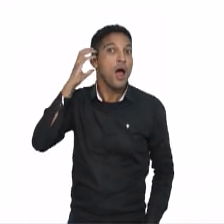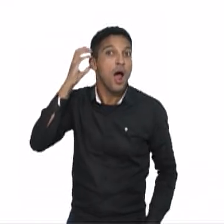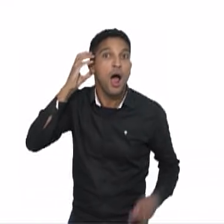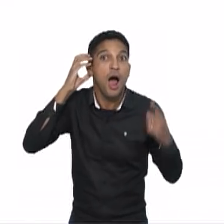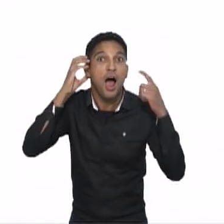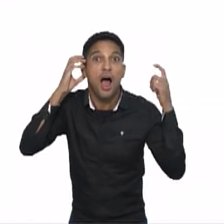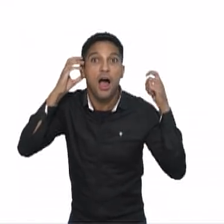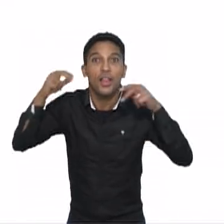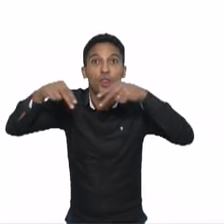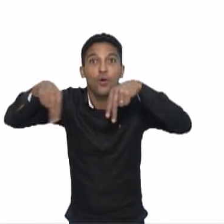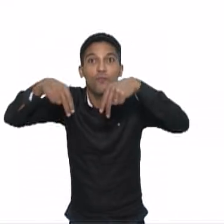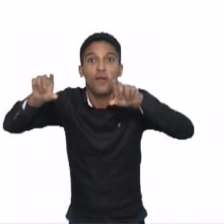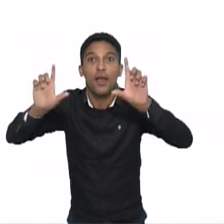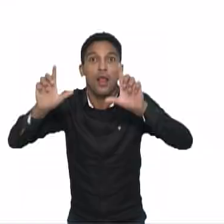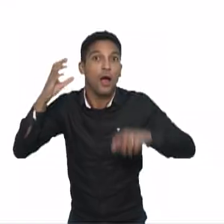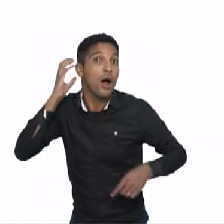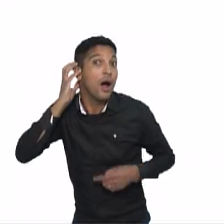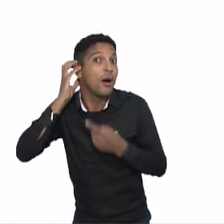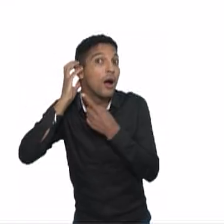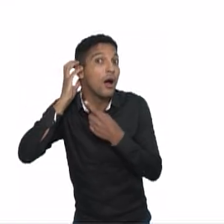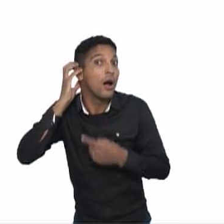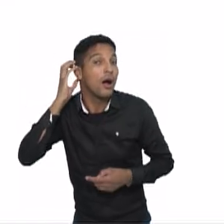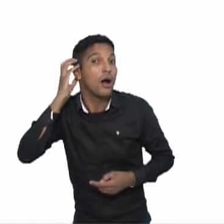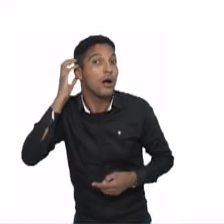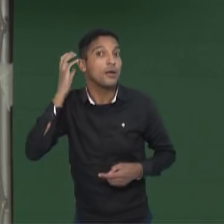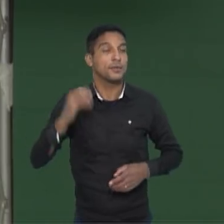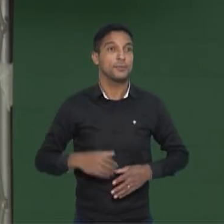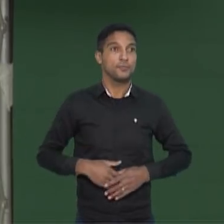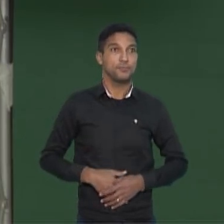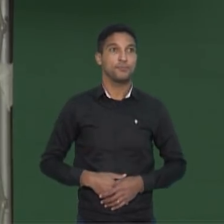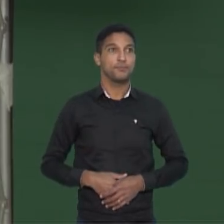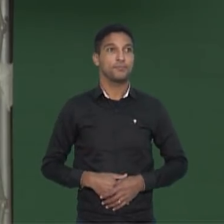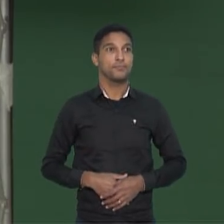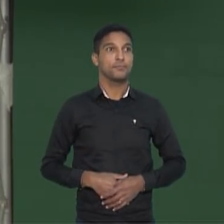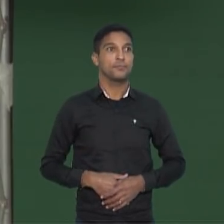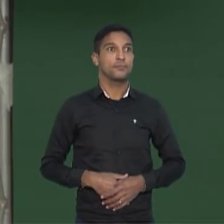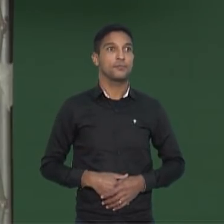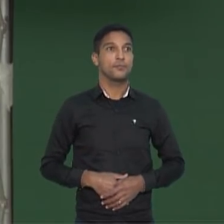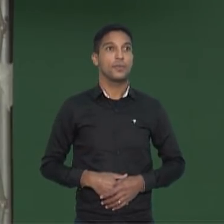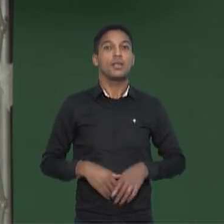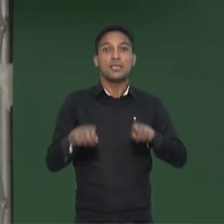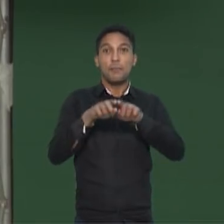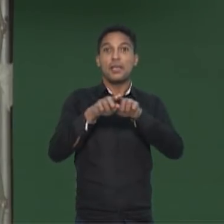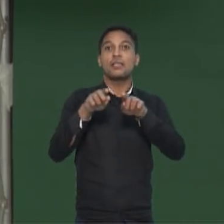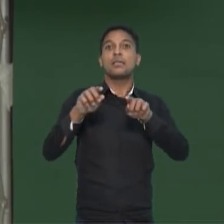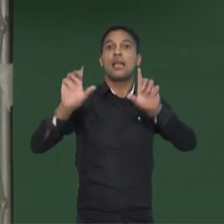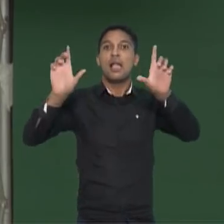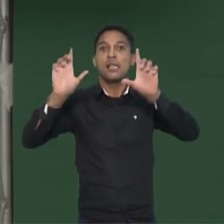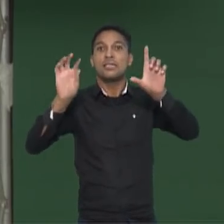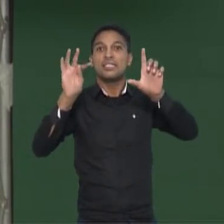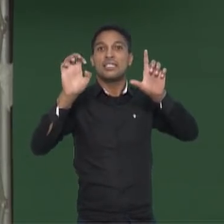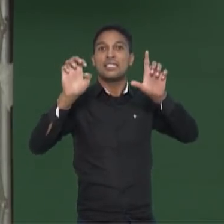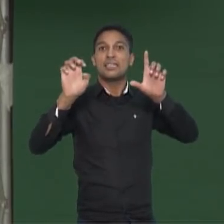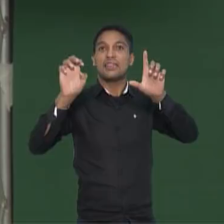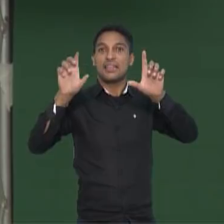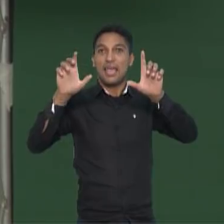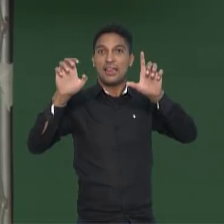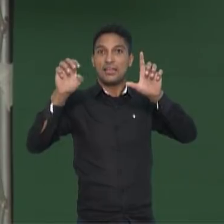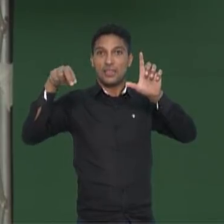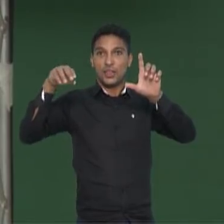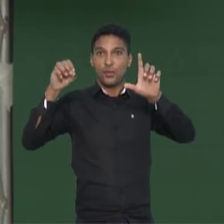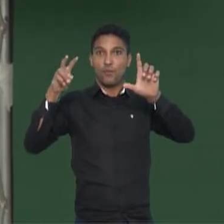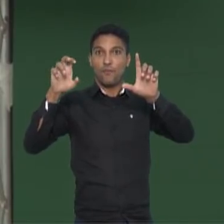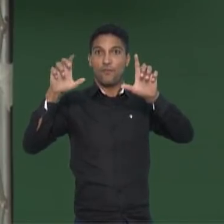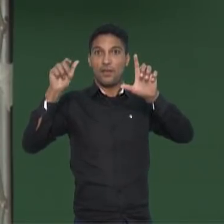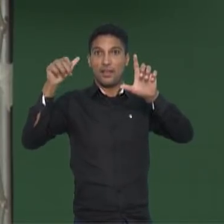e séries têm uma proximidade maior com o público, porque está inserido diretamente no cotidiano, né? Você vai acompanhando, às vezes, durante anos